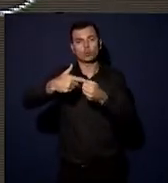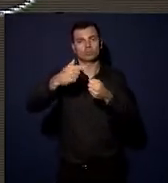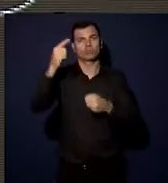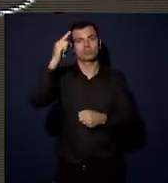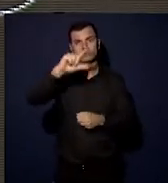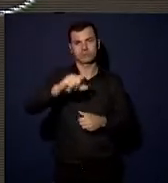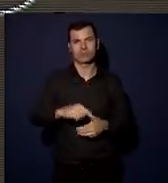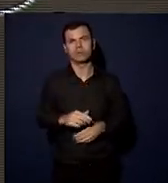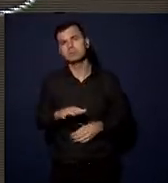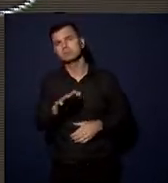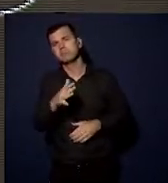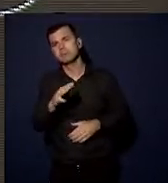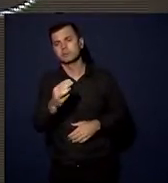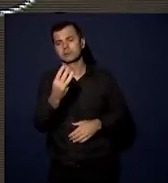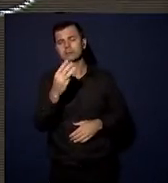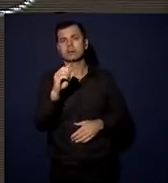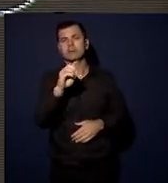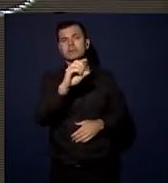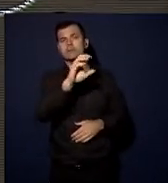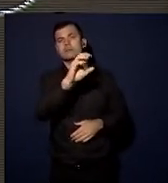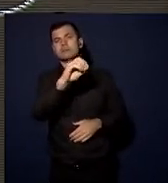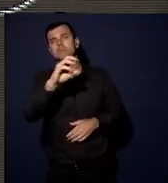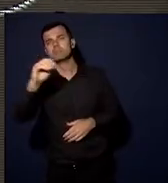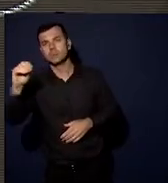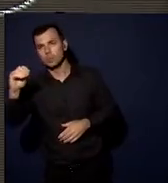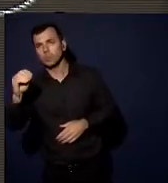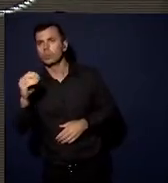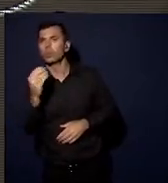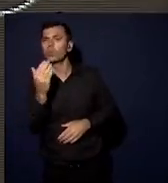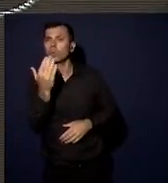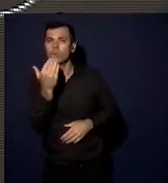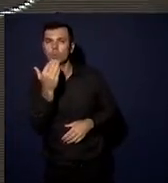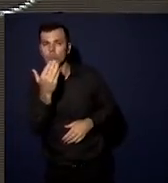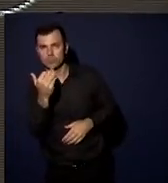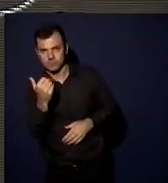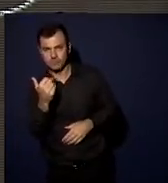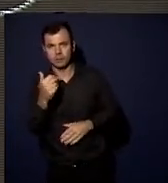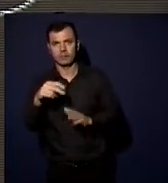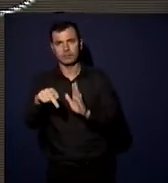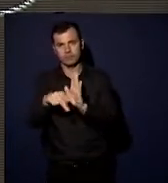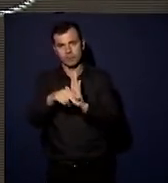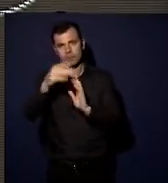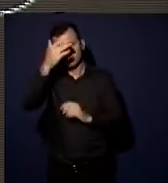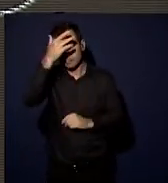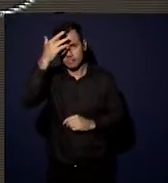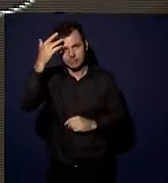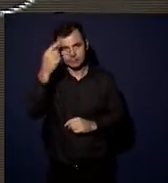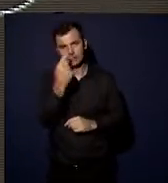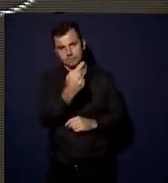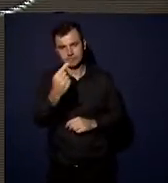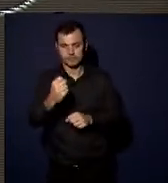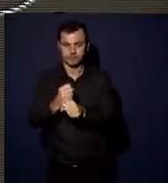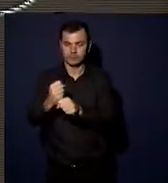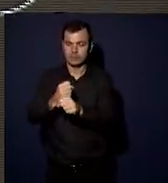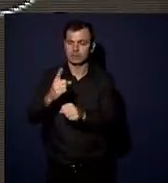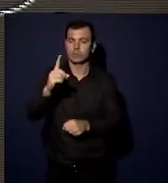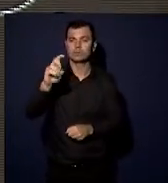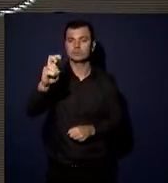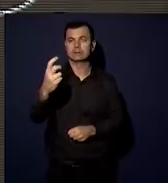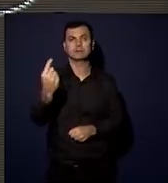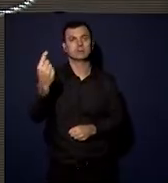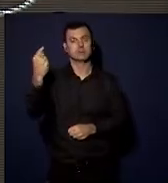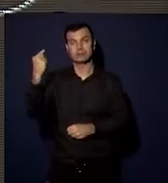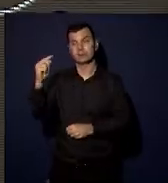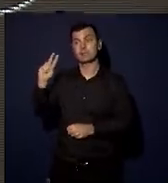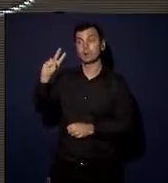se produz mais ou menos 3 mil calorias de comida por cabeça no mundo 10 anos ou 15 anos atrás era aproximadamente